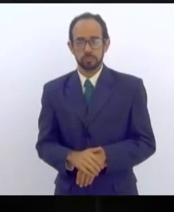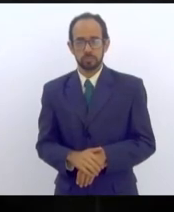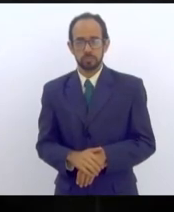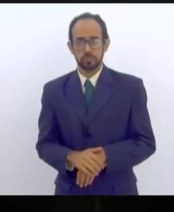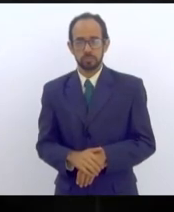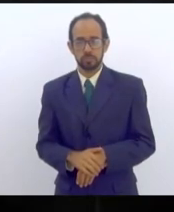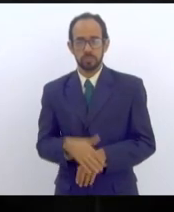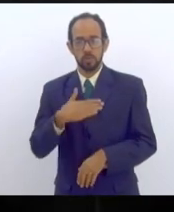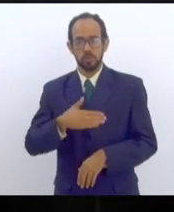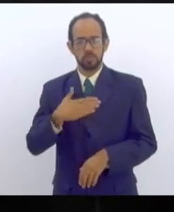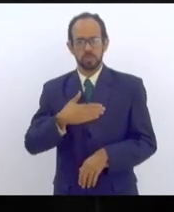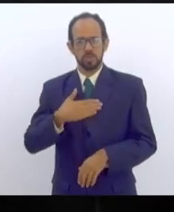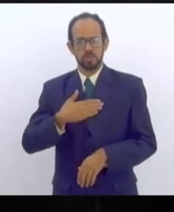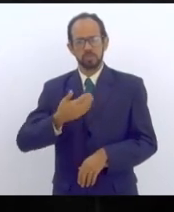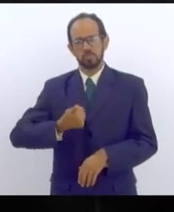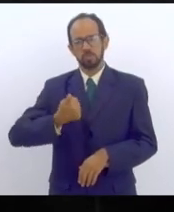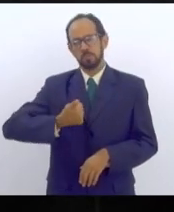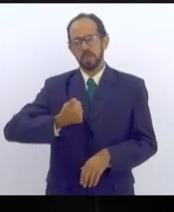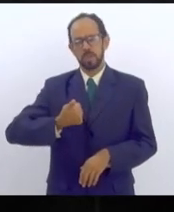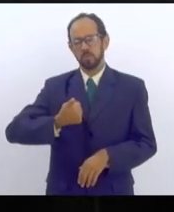queria me dirigir primeiro